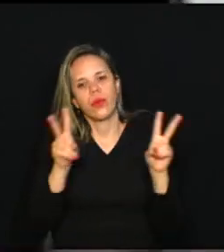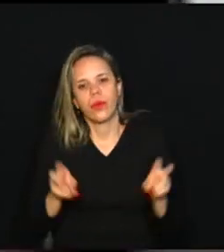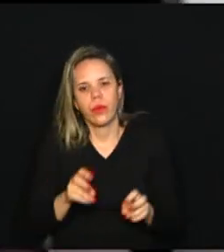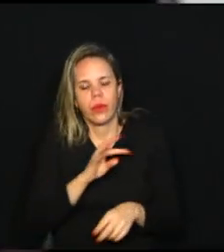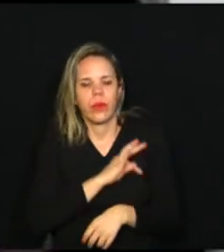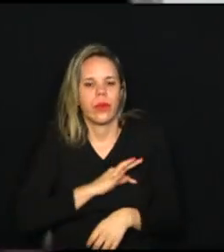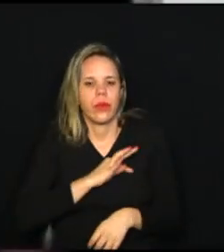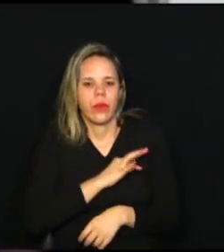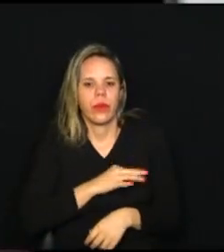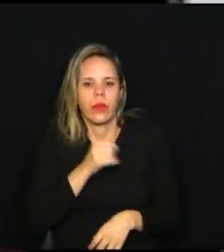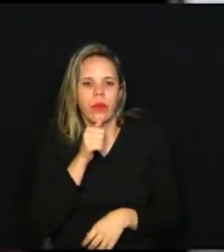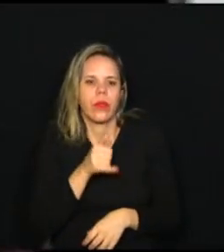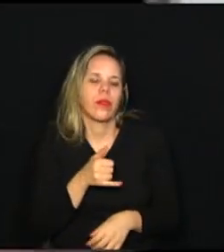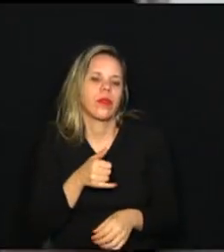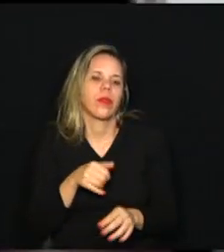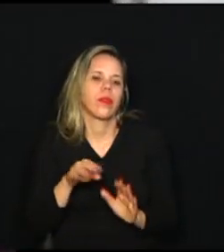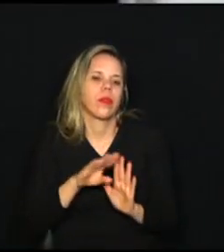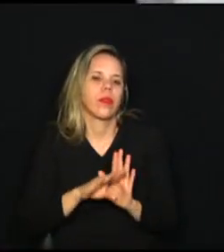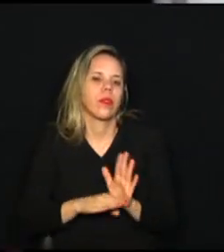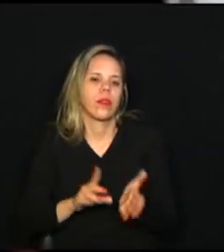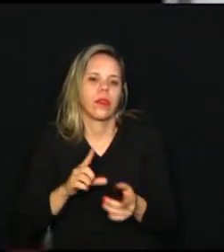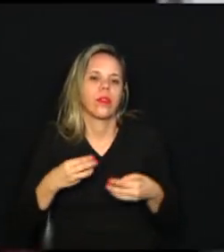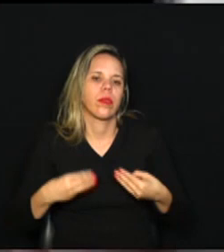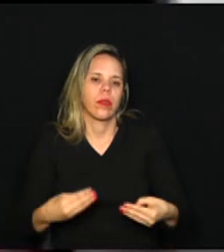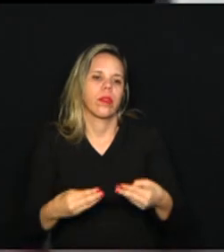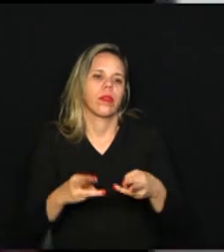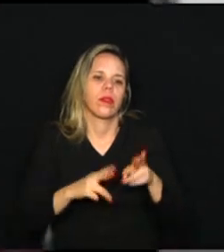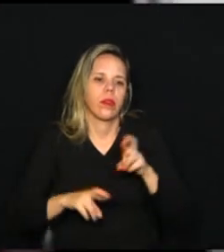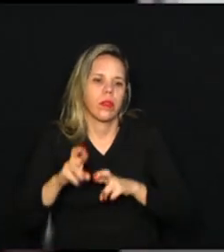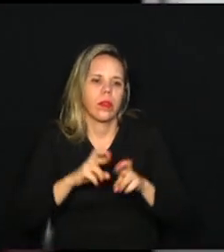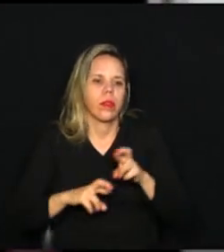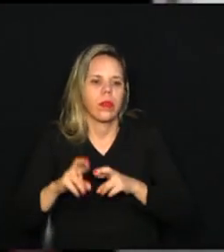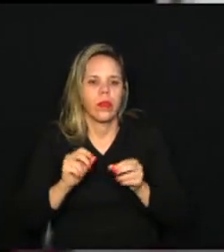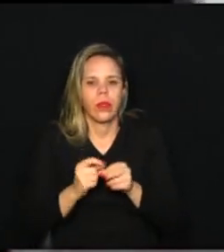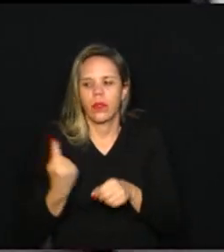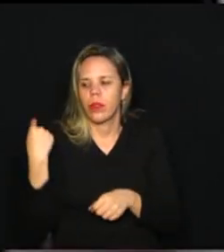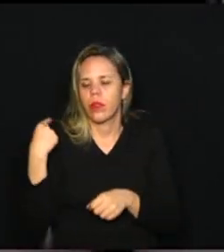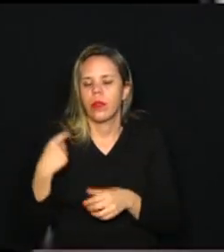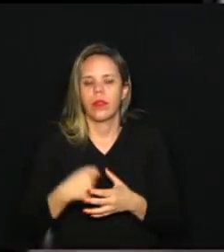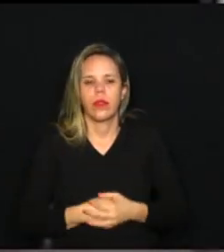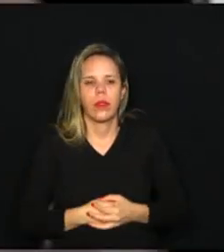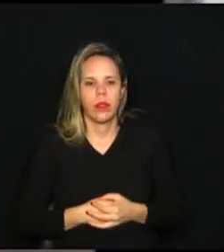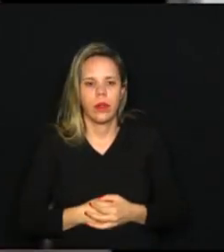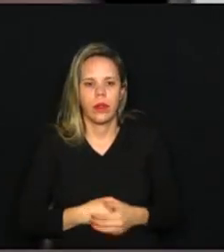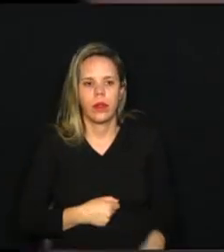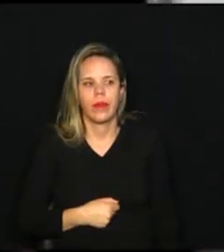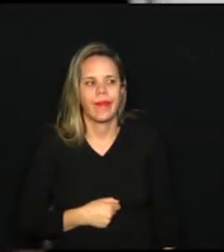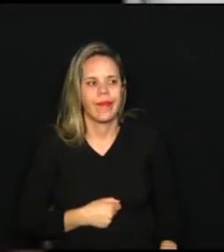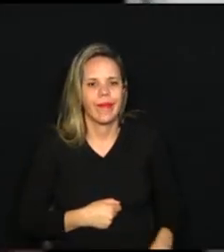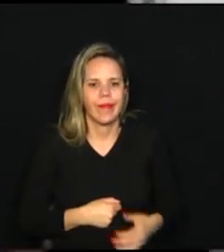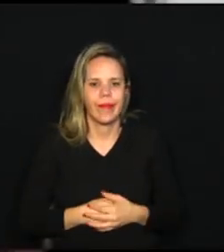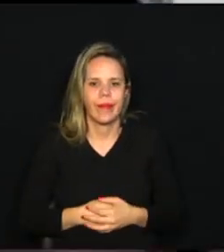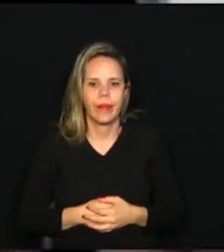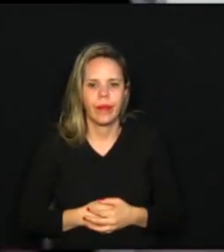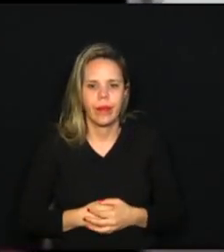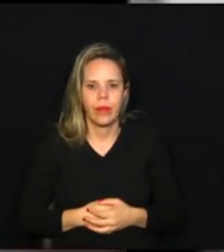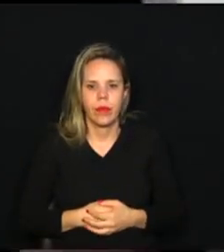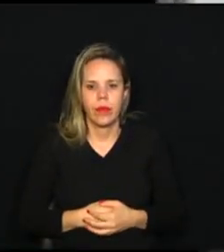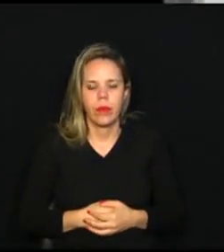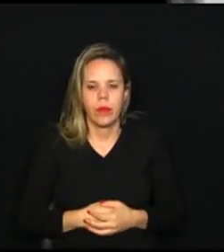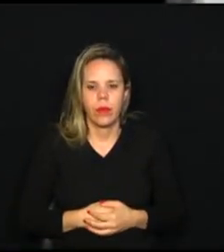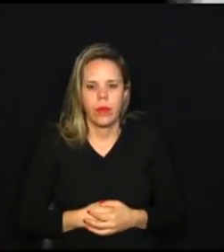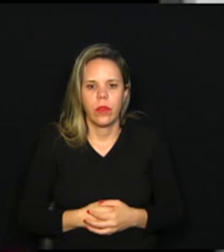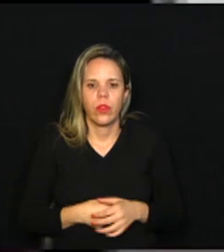técnico para seguir o manual ministerial seria monitoramento, que é o que a gente fez nessa ação da Força-Tarefa. Que aí vem uma questão para além